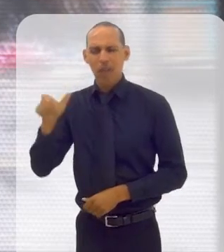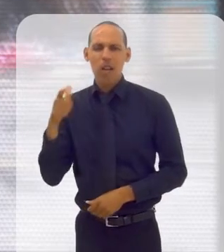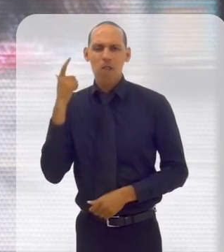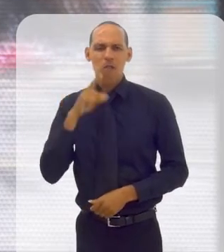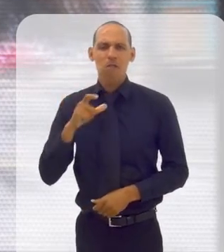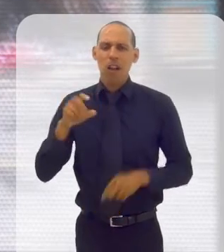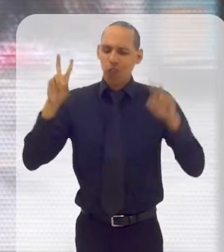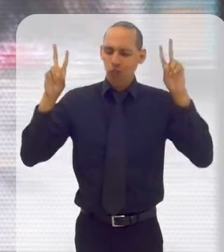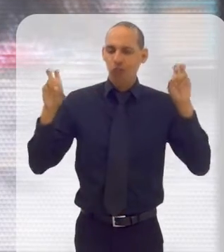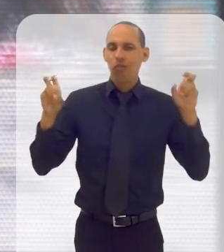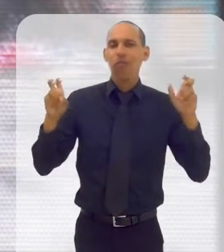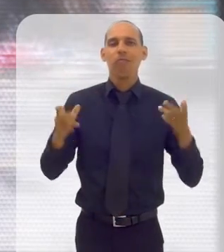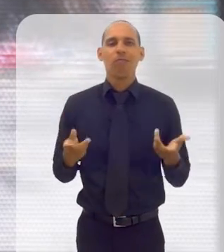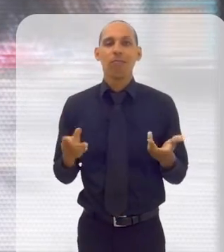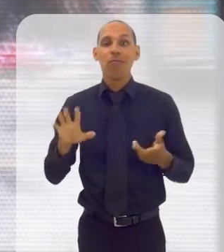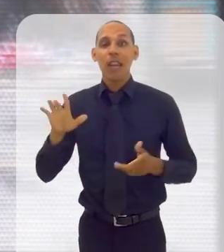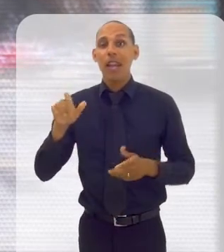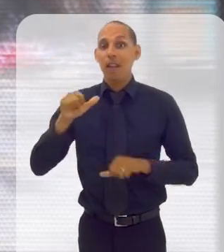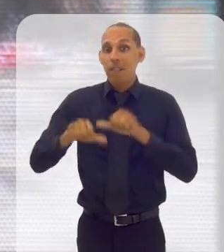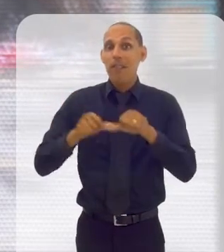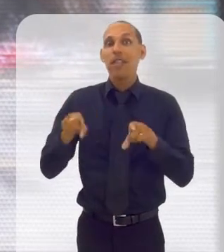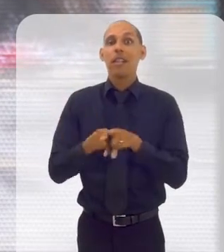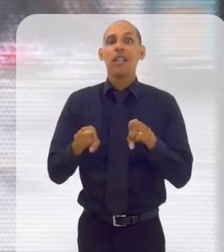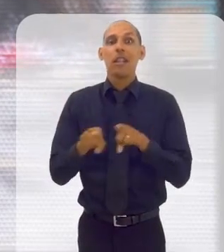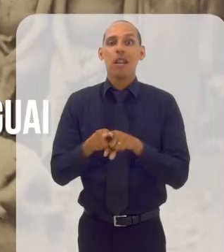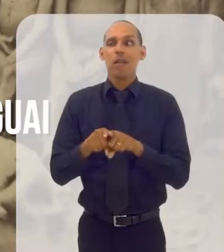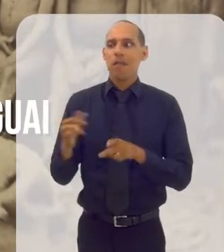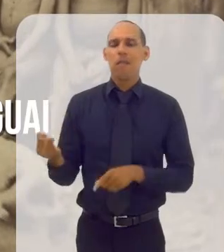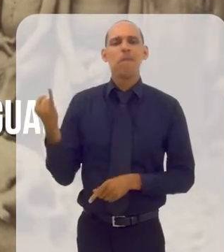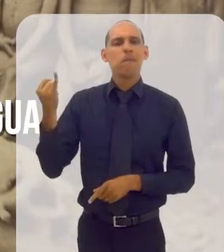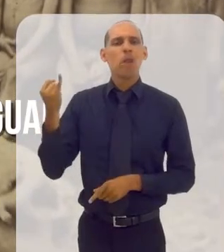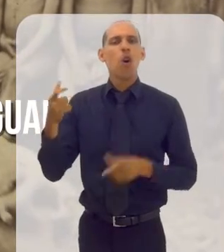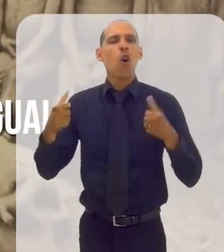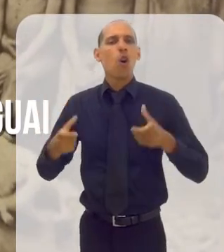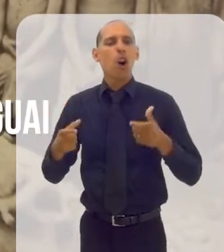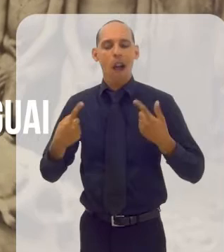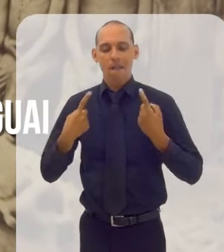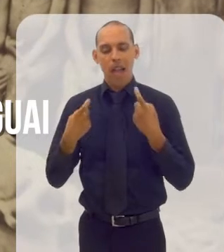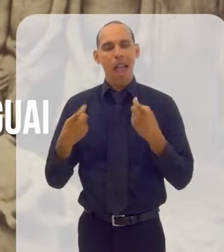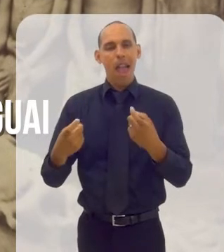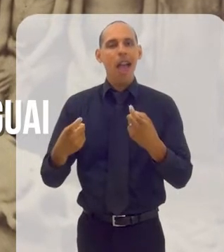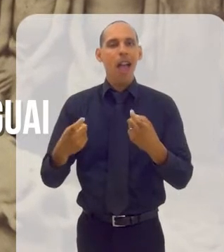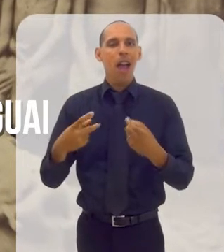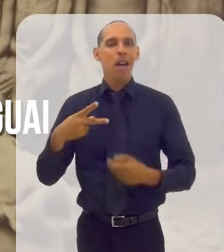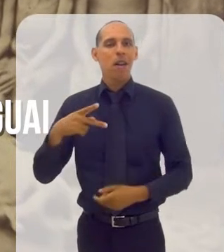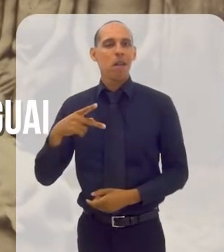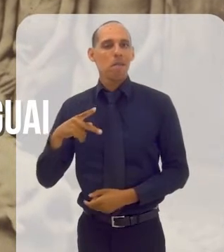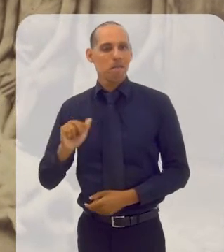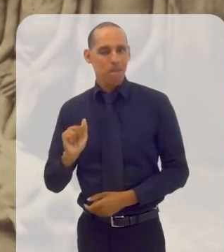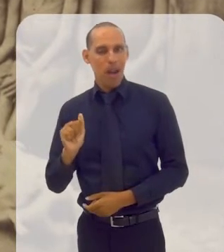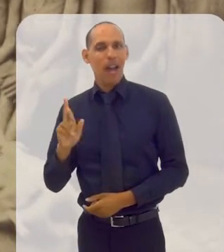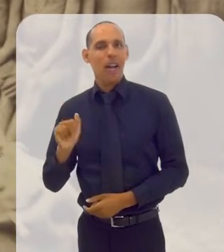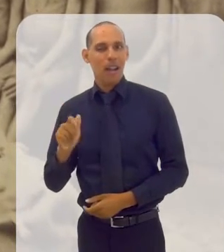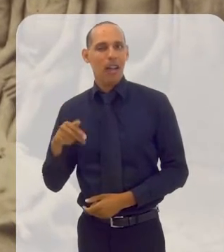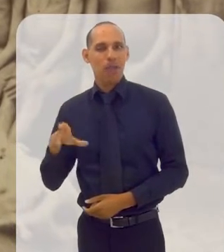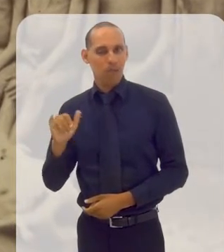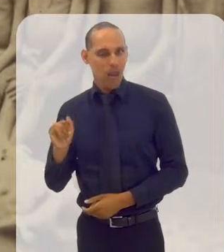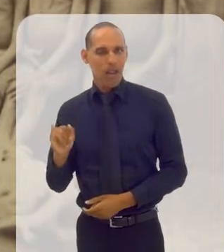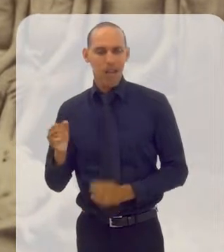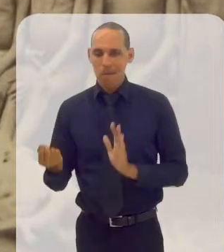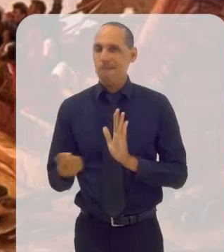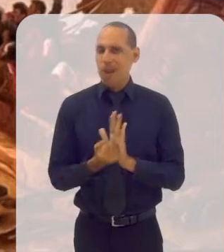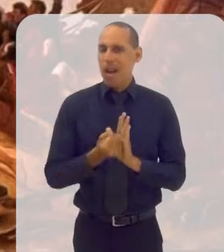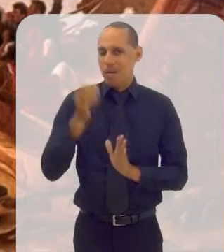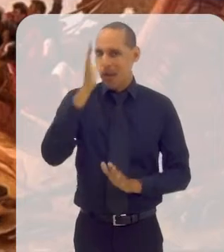sendo Duque de Caxias, ele vai ter uma participação também muito significativa na Guerra do Paraguai, né? O conflito bélico mais marcante da história